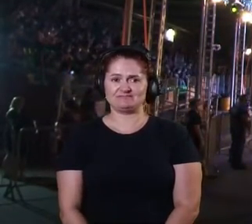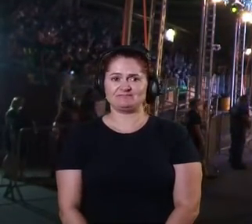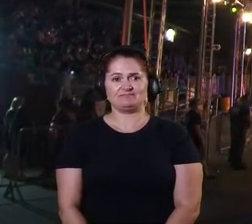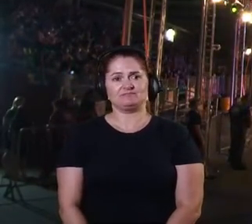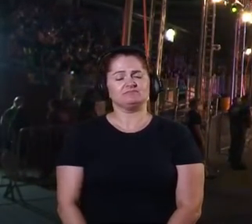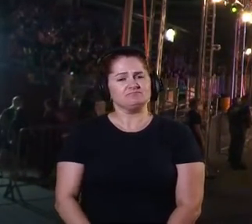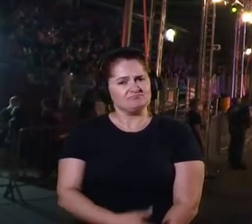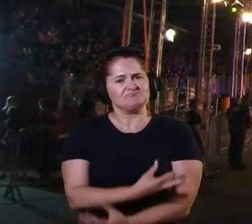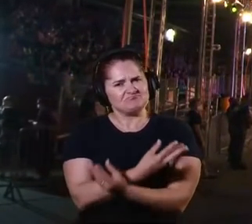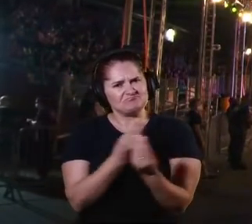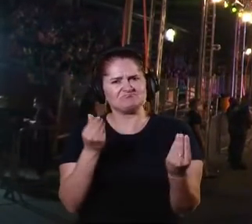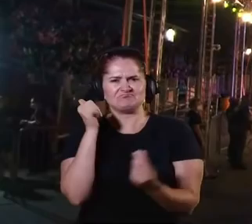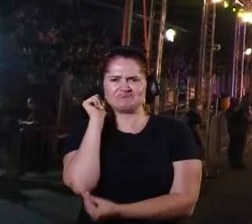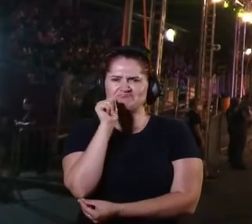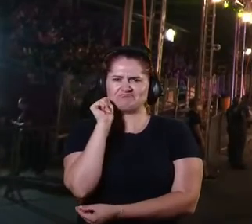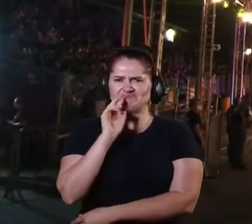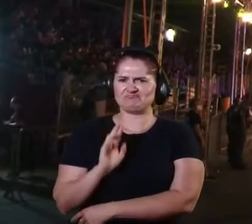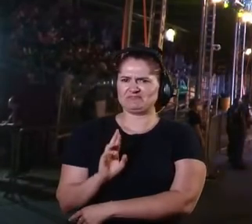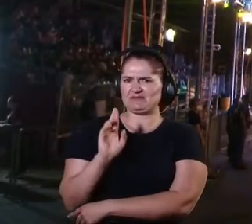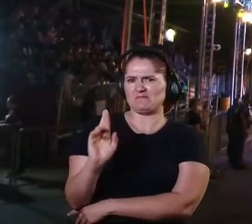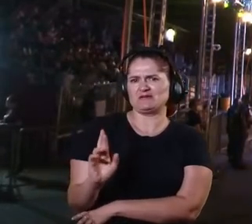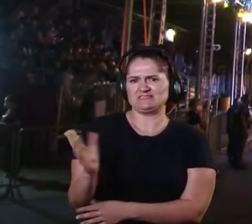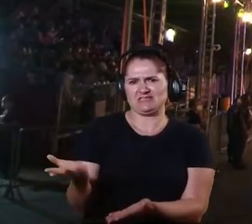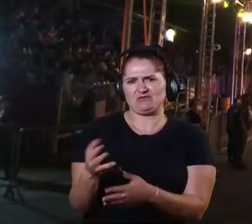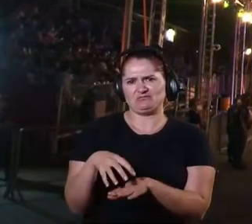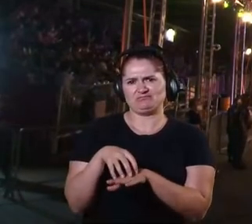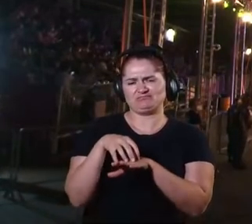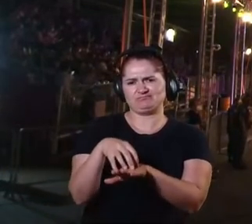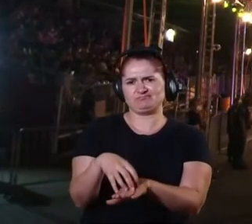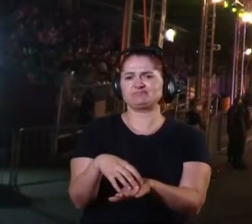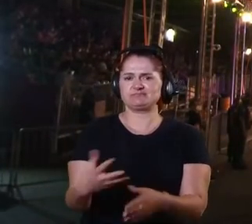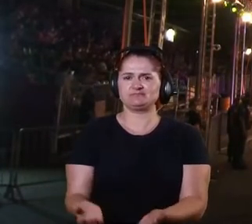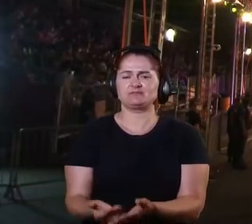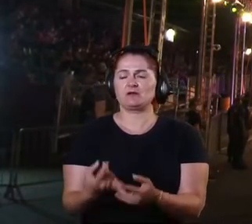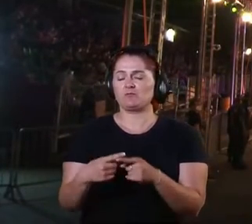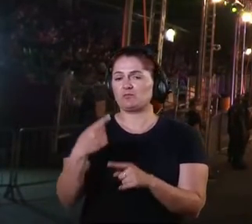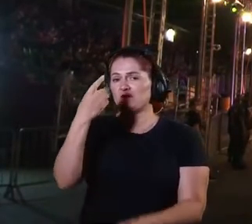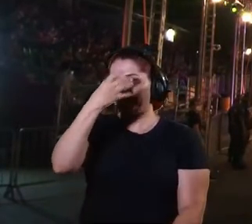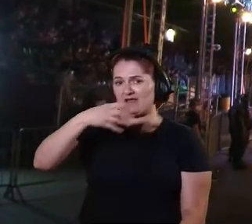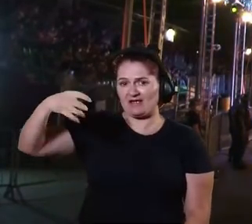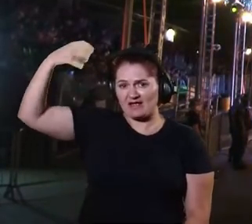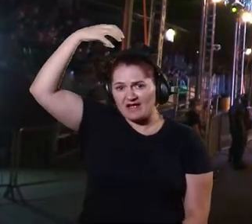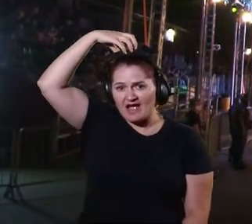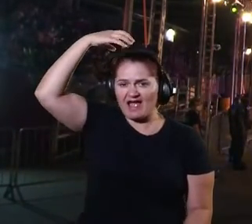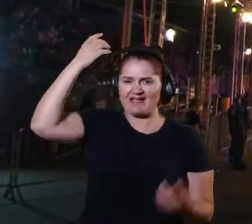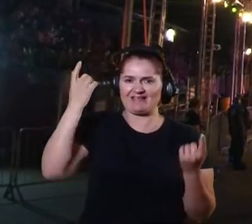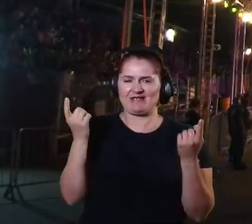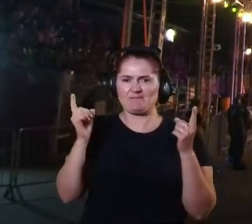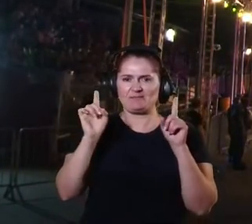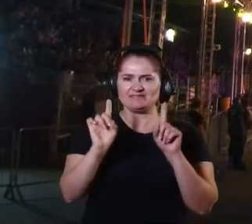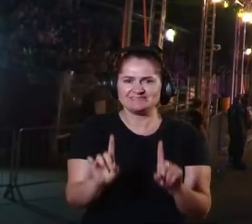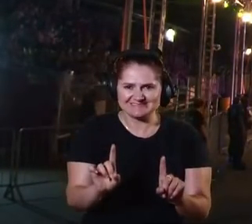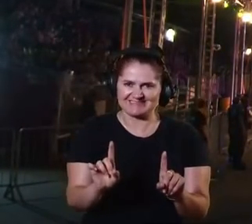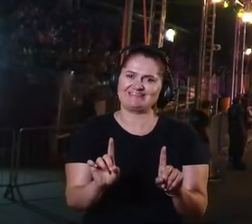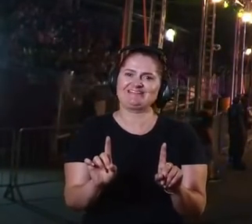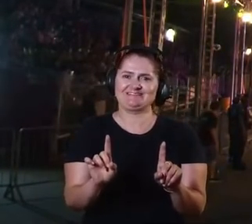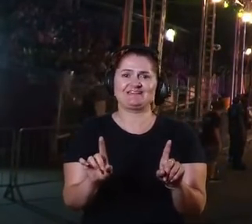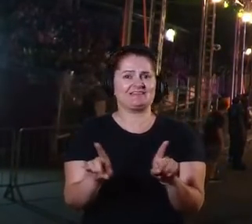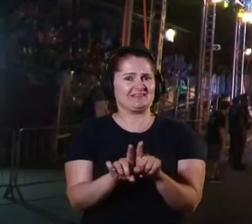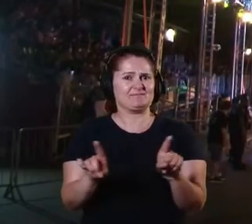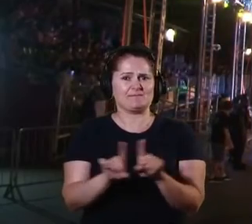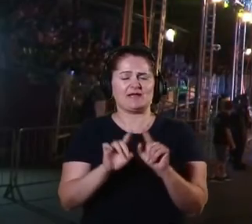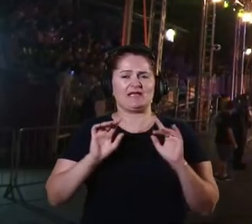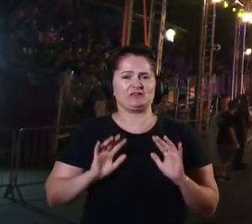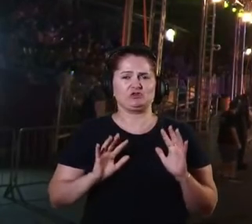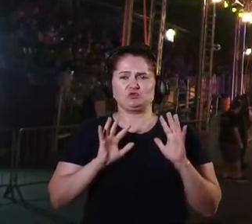As tantas mulheres representadas nesse carro, entre rainhas, princesas, entre